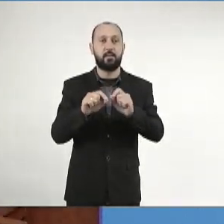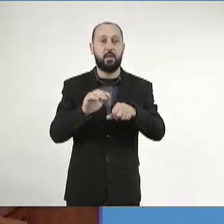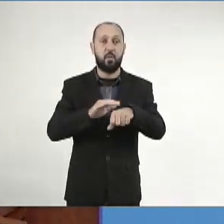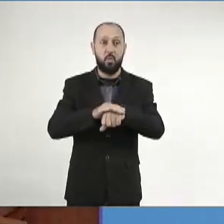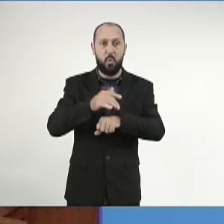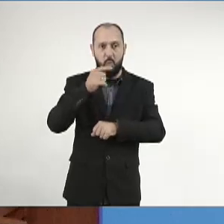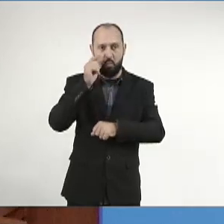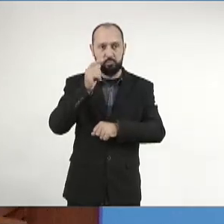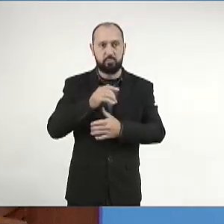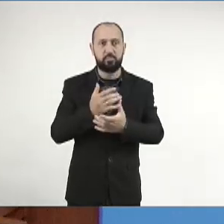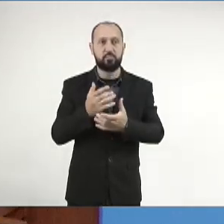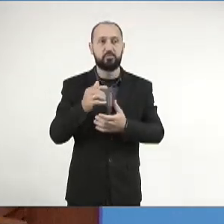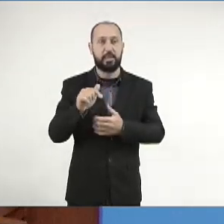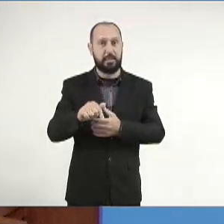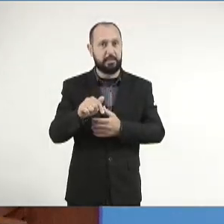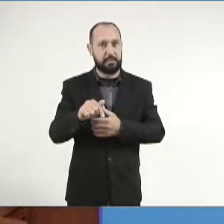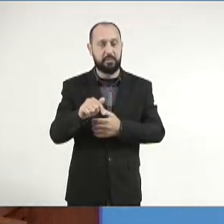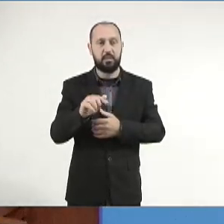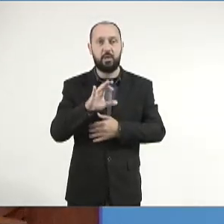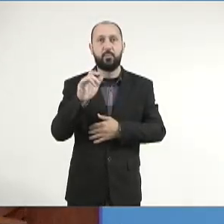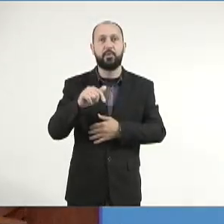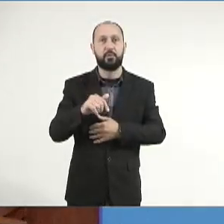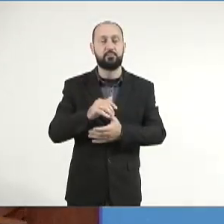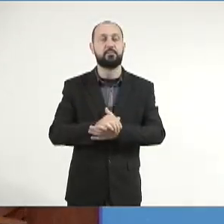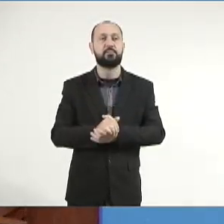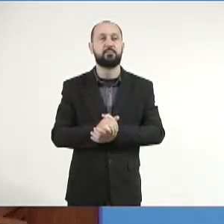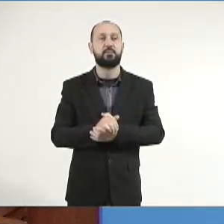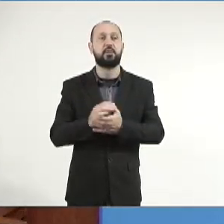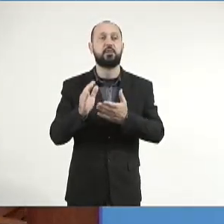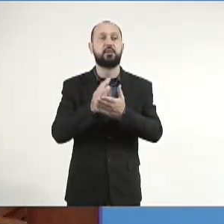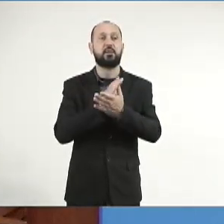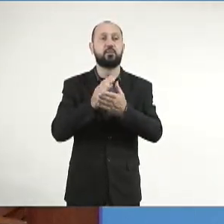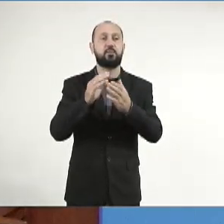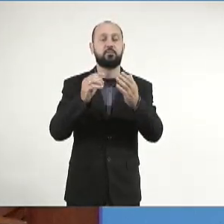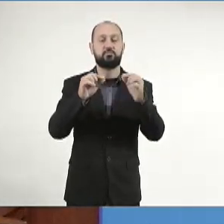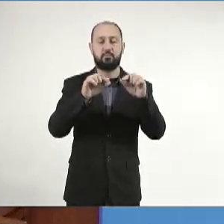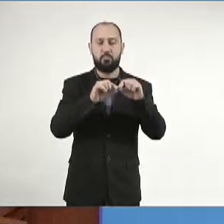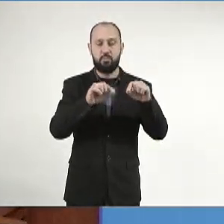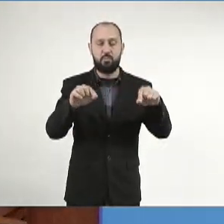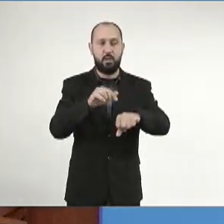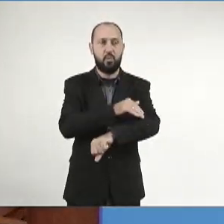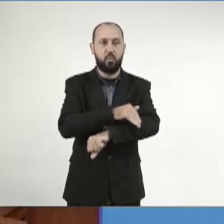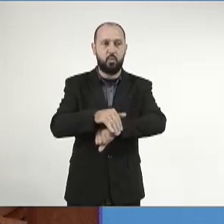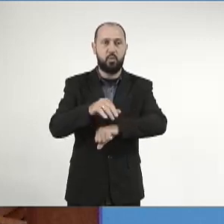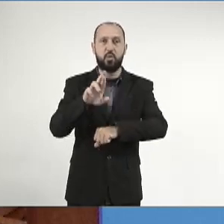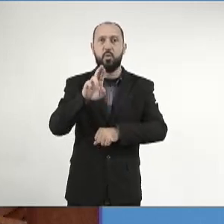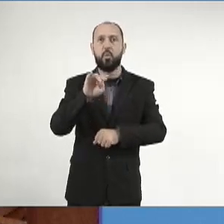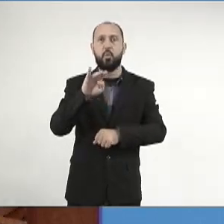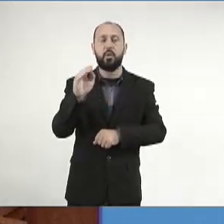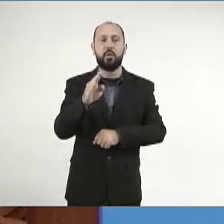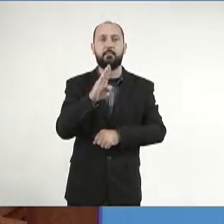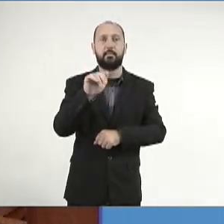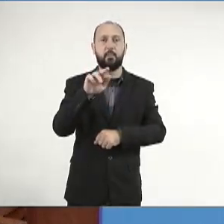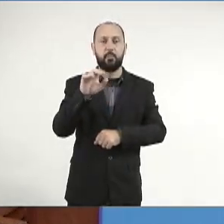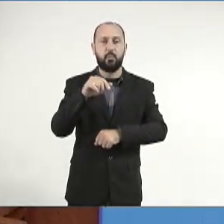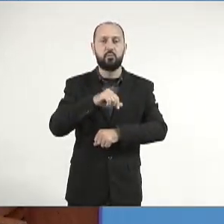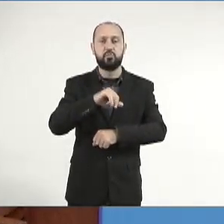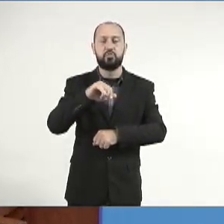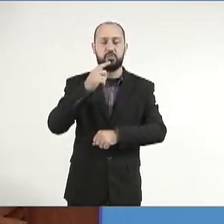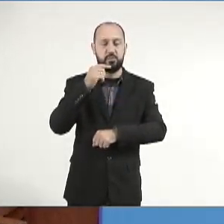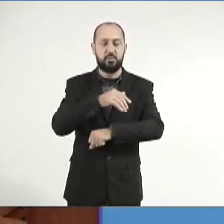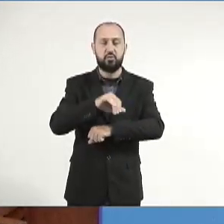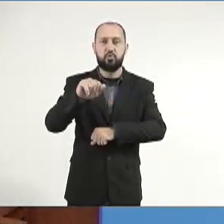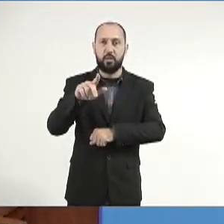de ontem, aqui na capital do estado, em alguns trechos, em algumas ruas, como Rui Barbosa, Joaquim